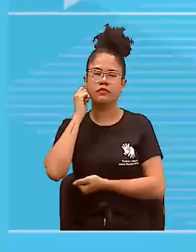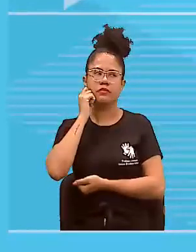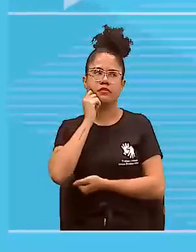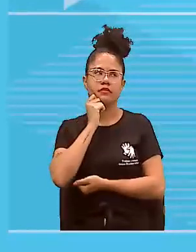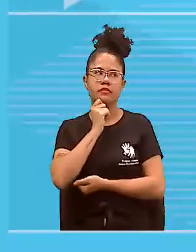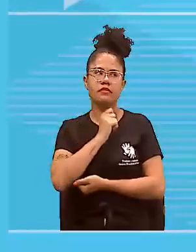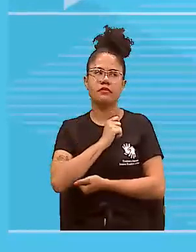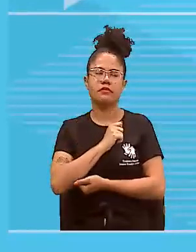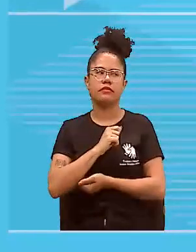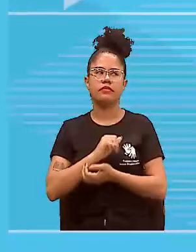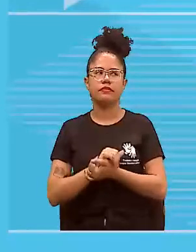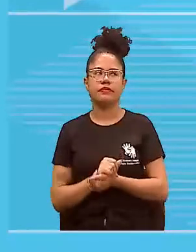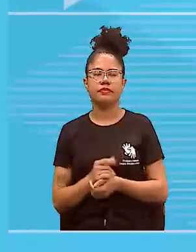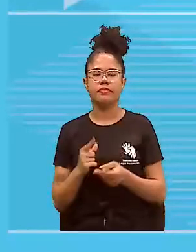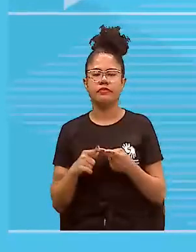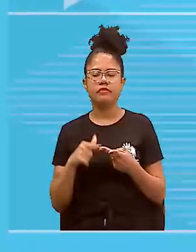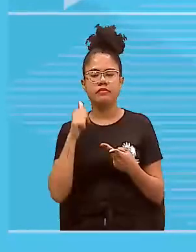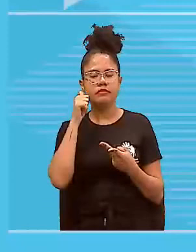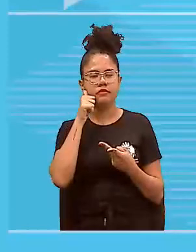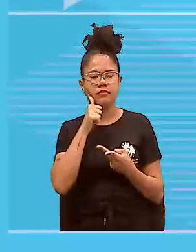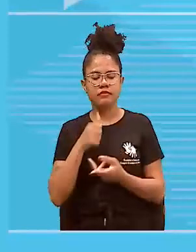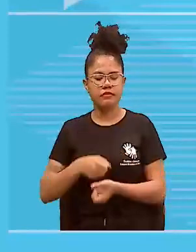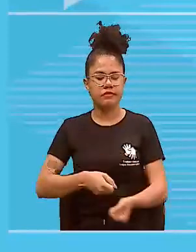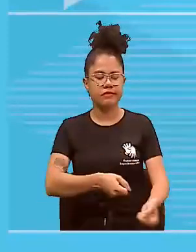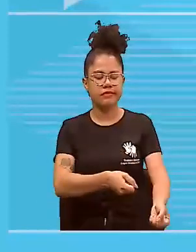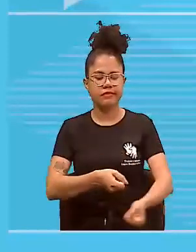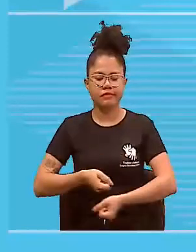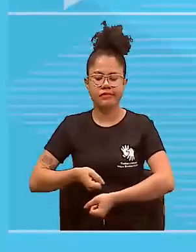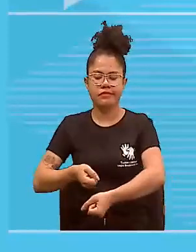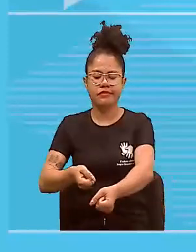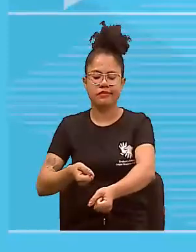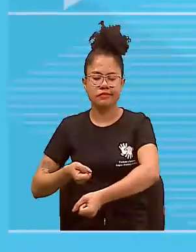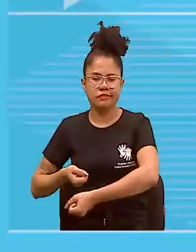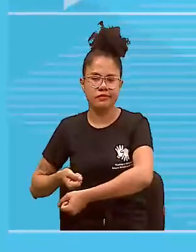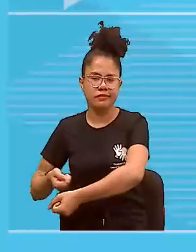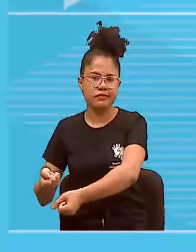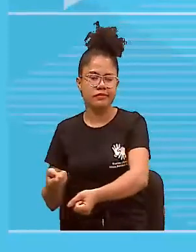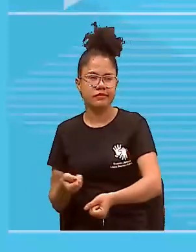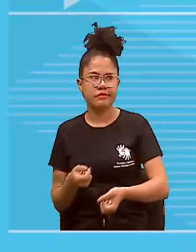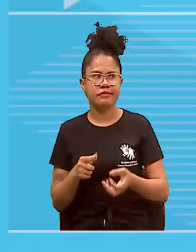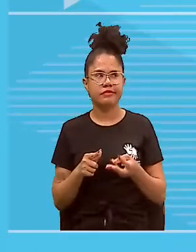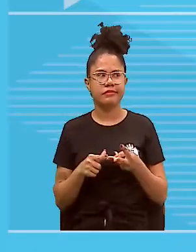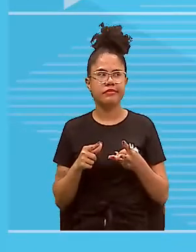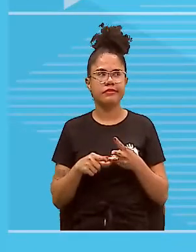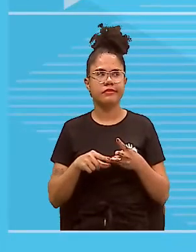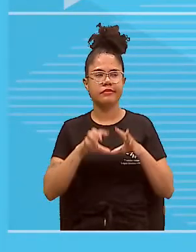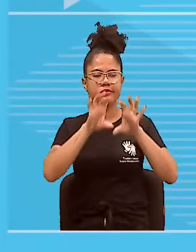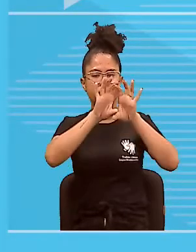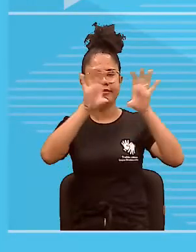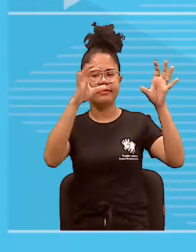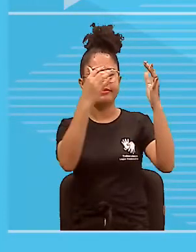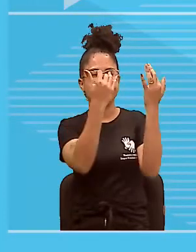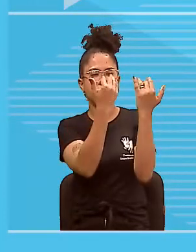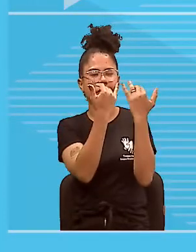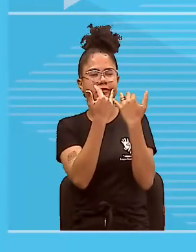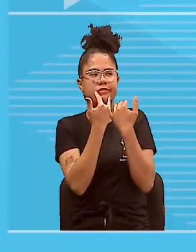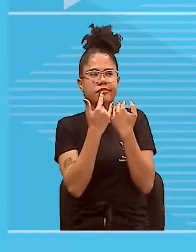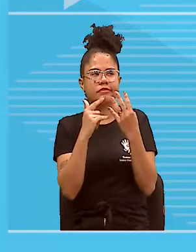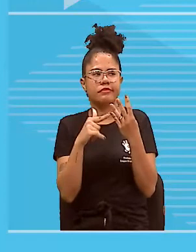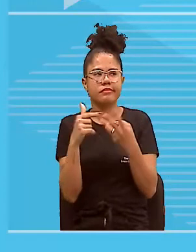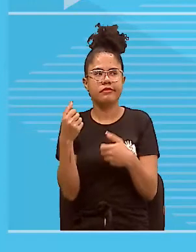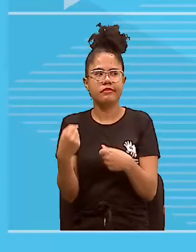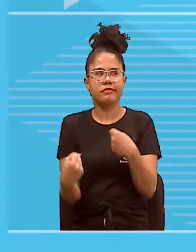Philips tá aqui a mulher com enceradeira com aspirador de pó tem ar condicionado tem automóvel